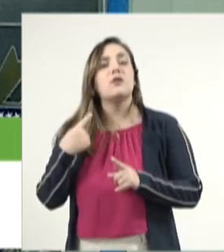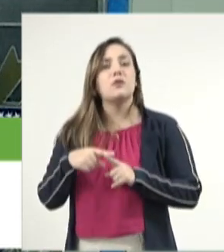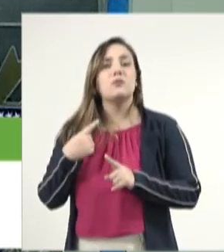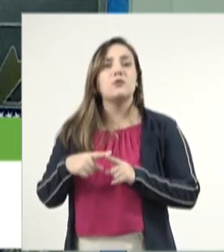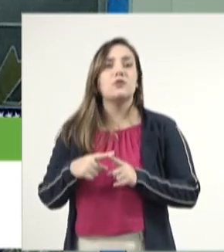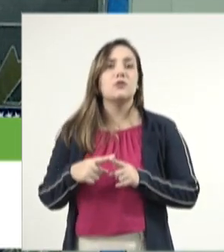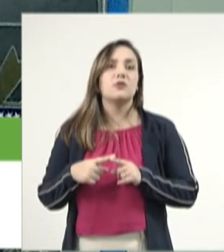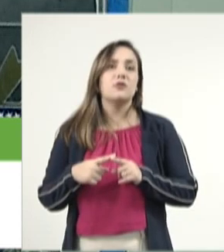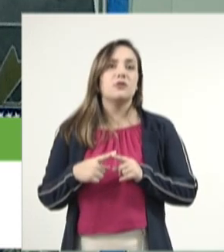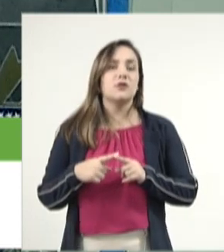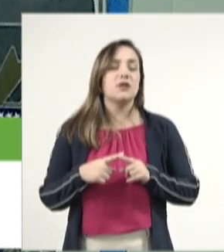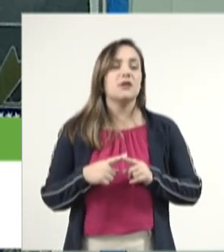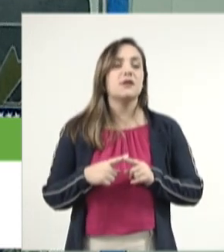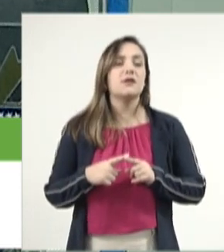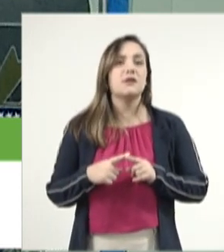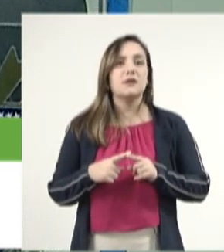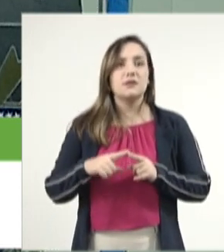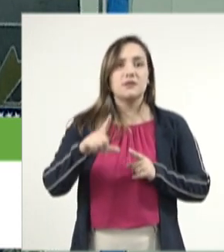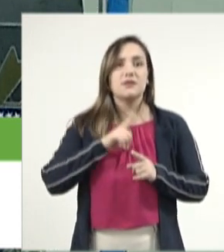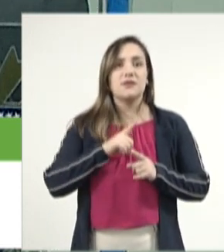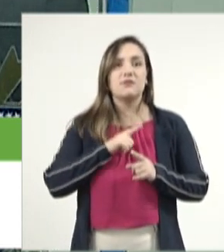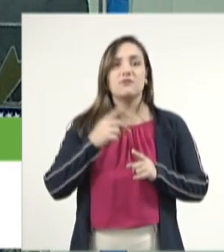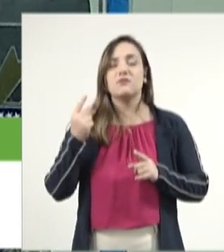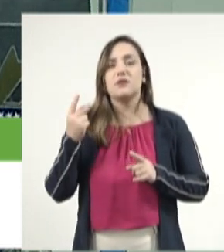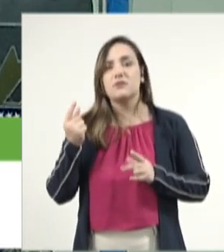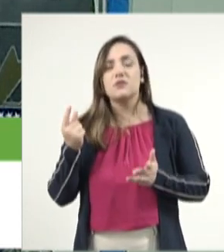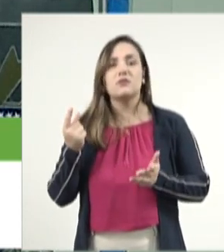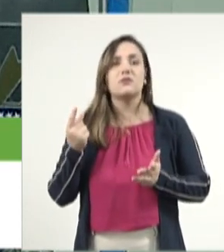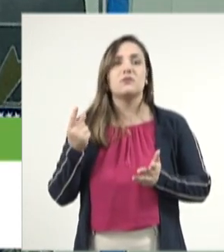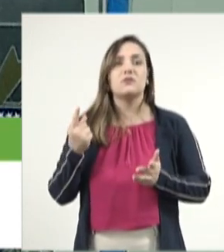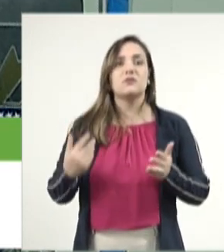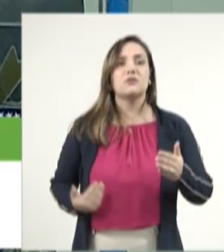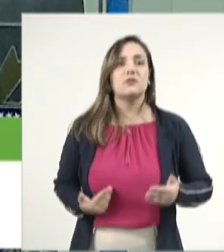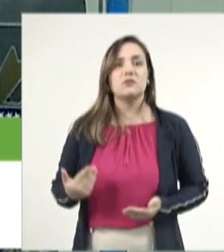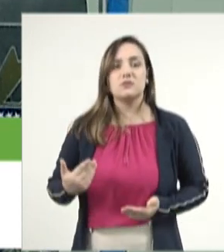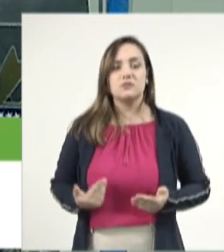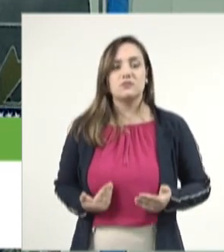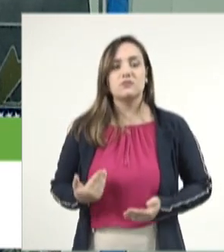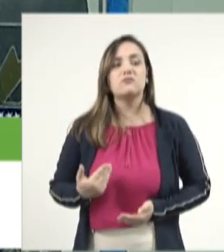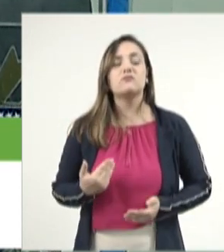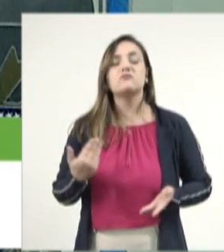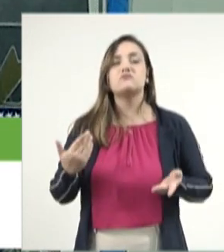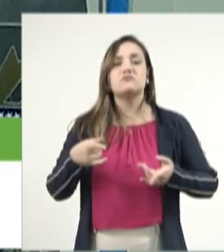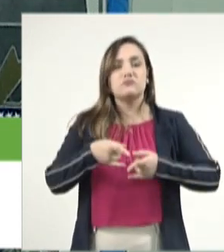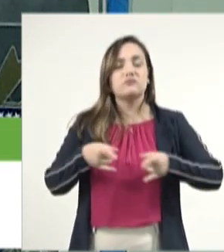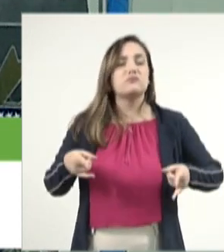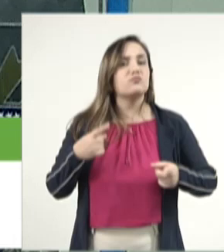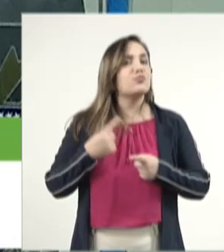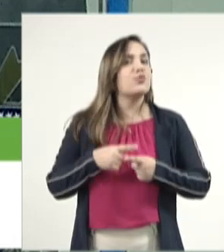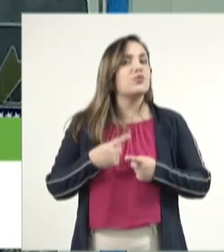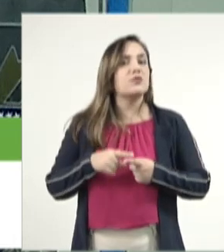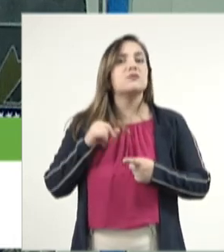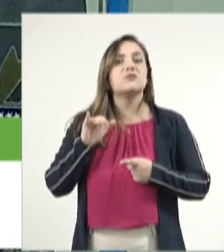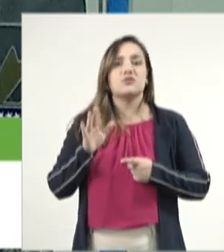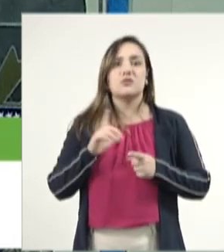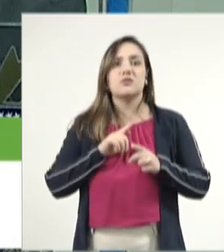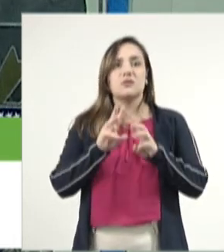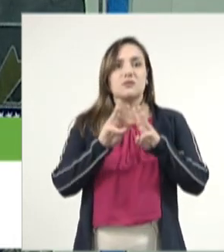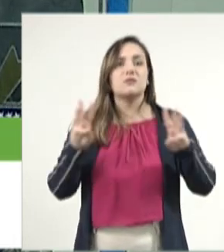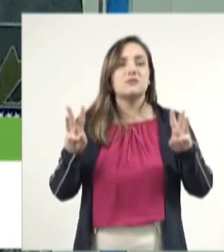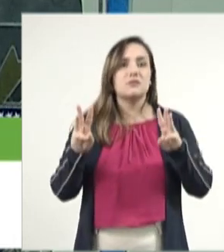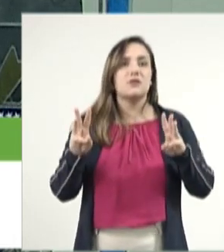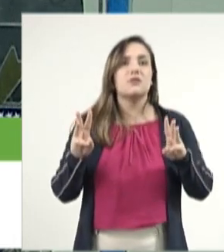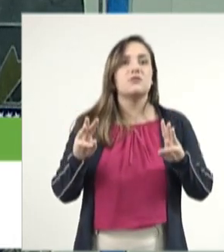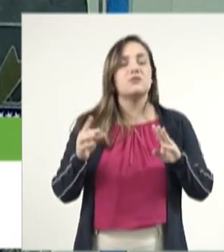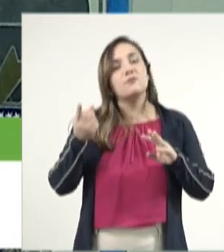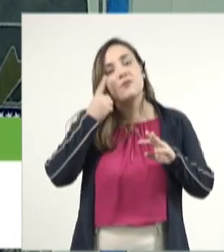de administração, essa taxa de emissão de serviço para a emissão dessa passagem, já que é feito no site da própria companhia.